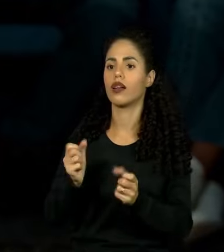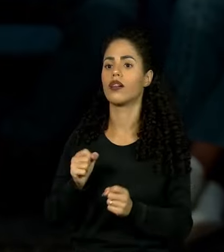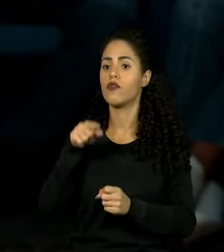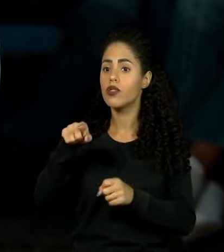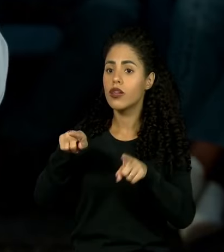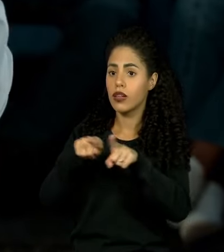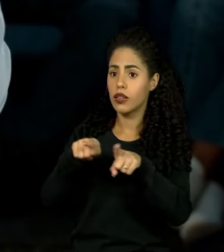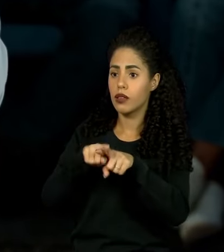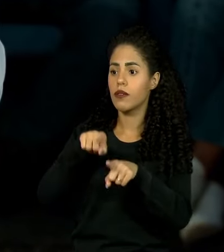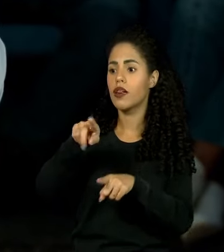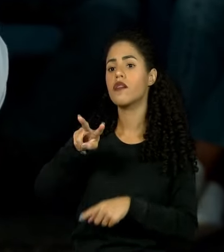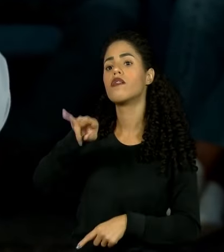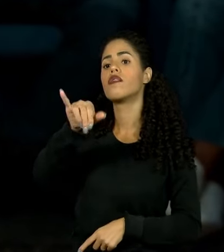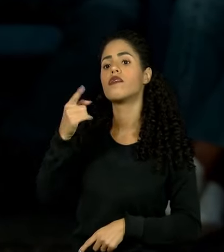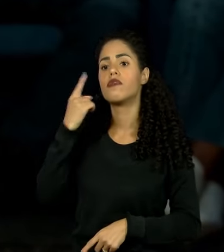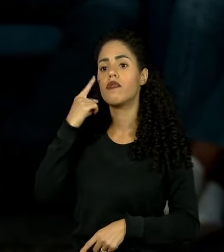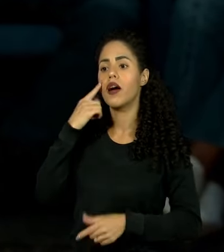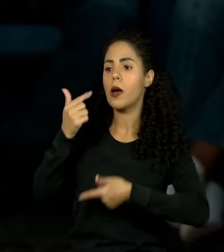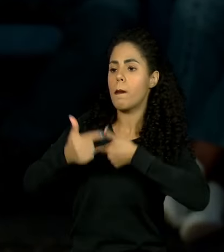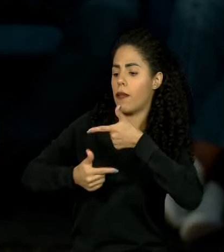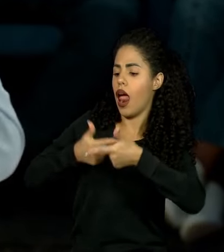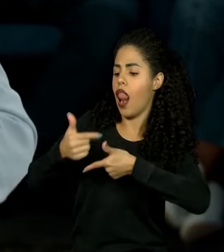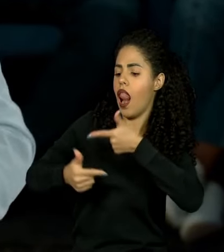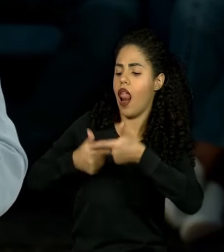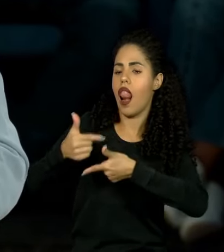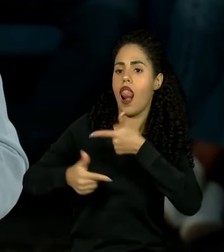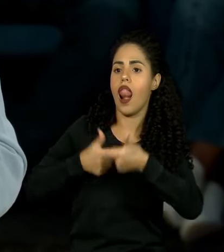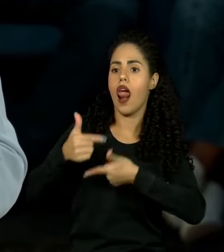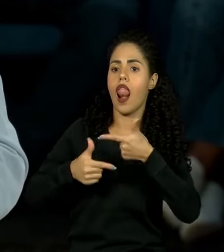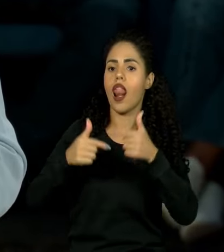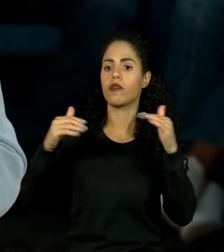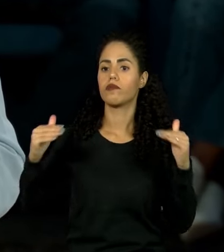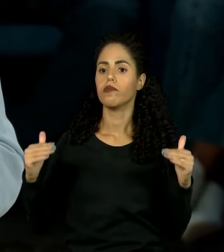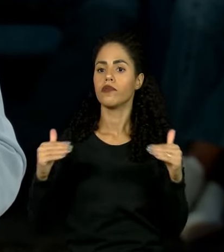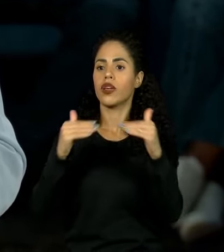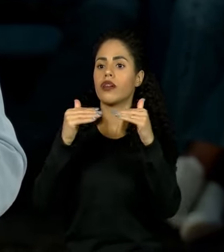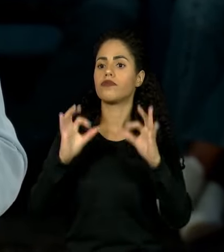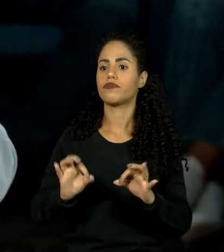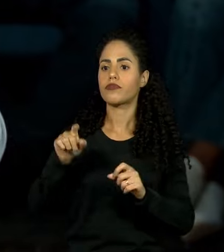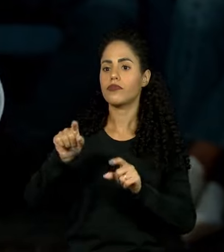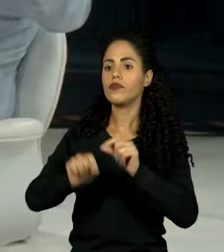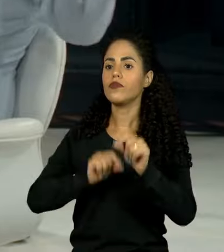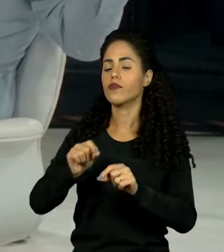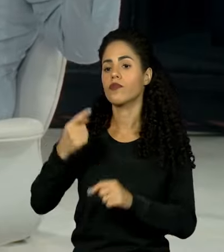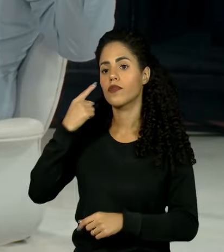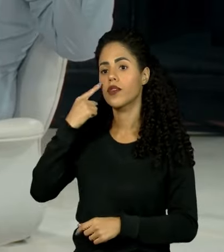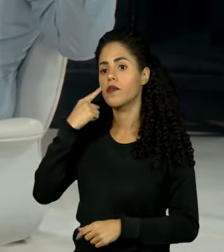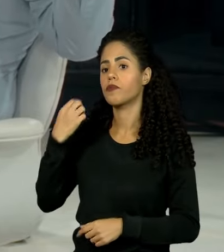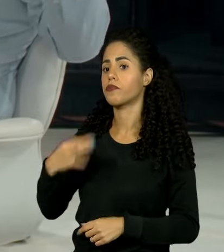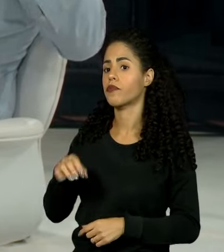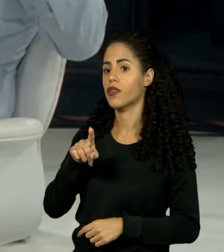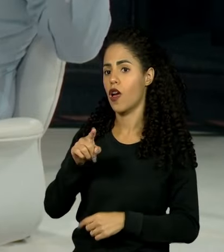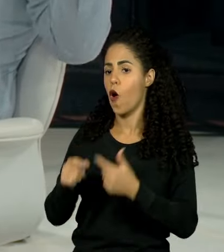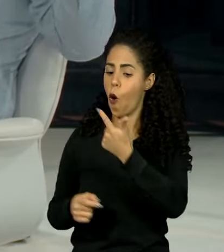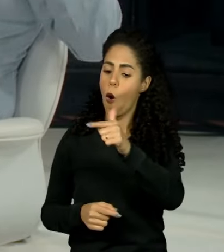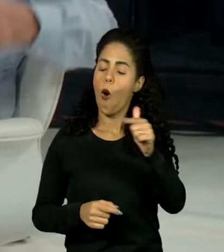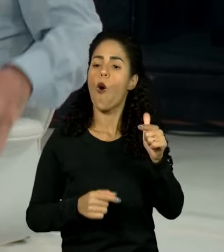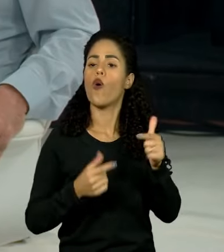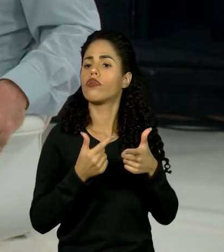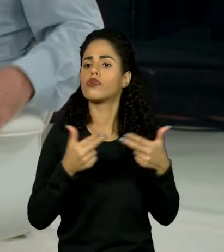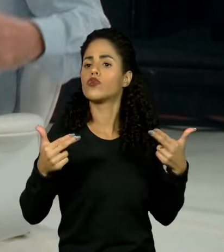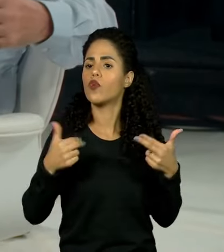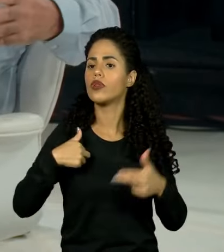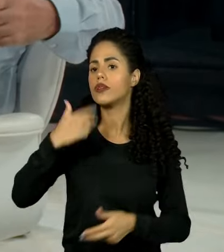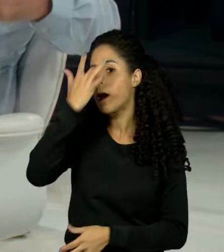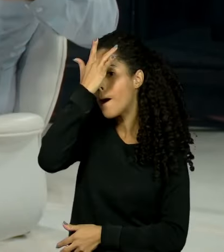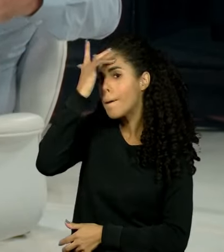agora agora você pode ir para mercado de trabalho você vai disputar de igualdade em igualdade de condições com aquelas outras com aquelas outras